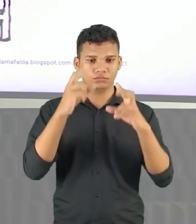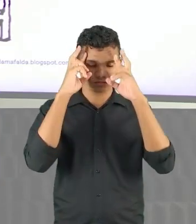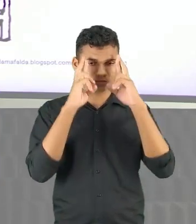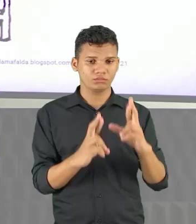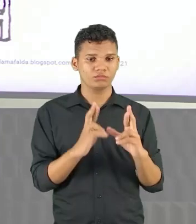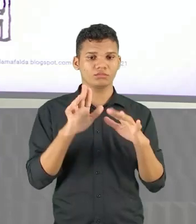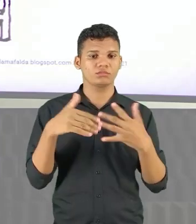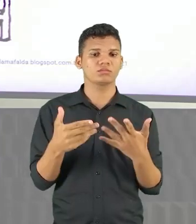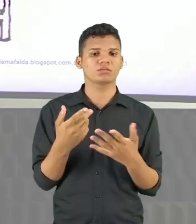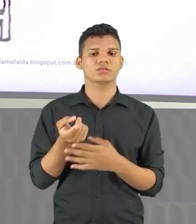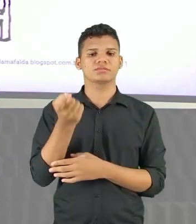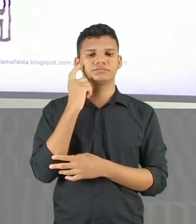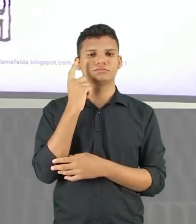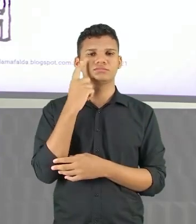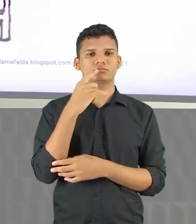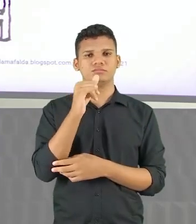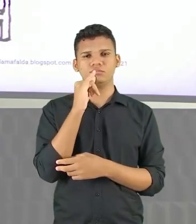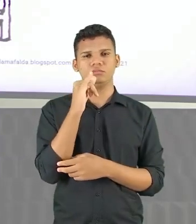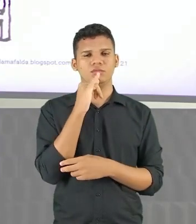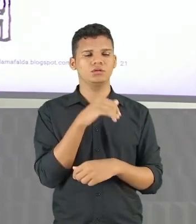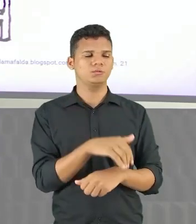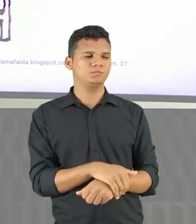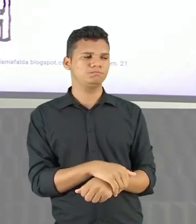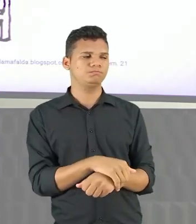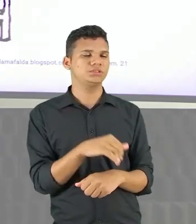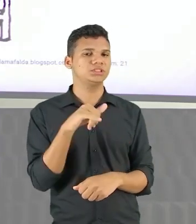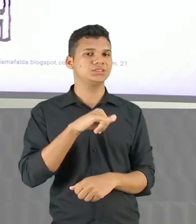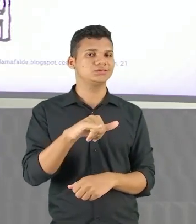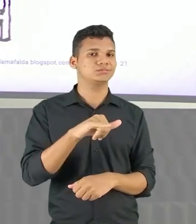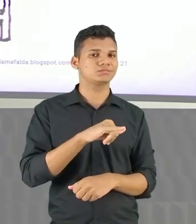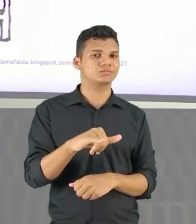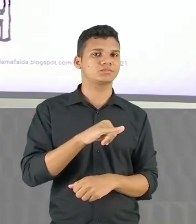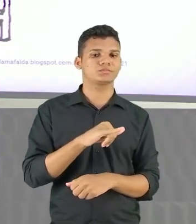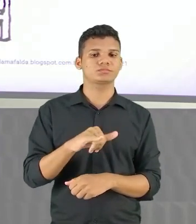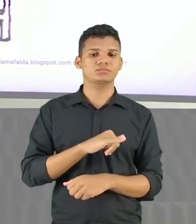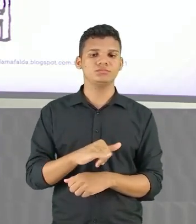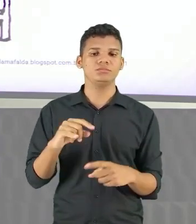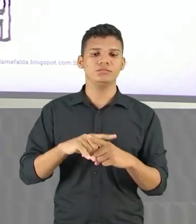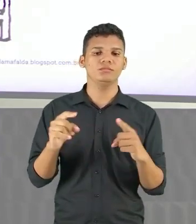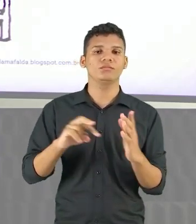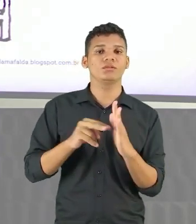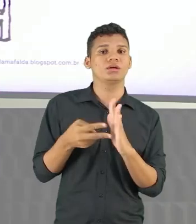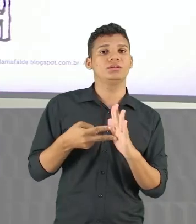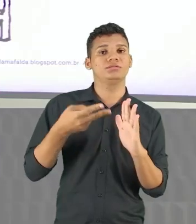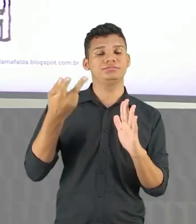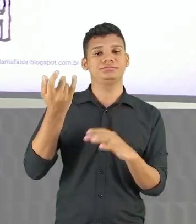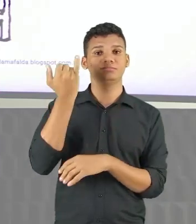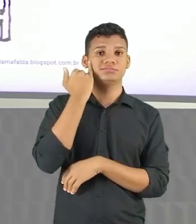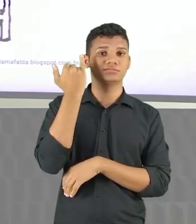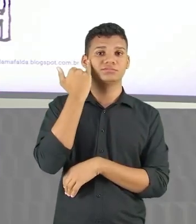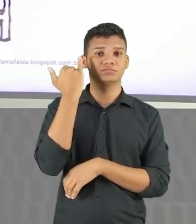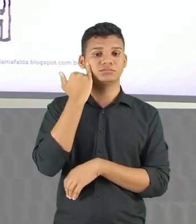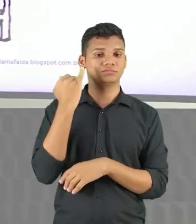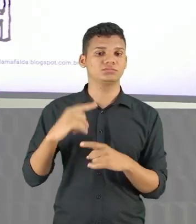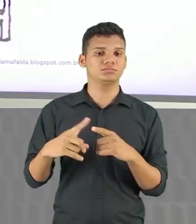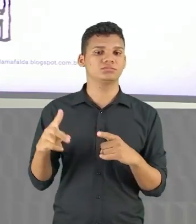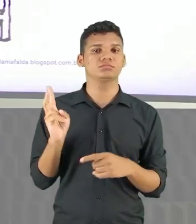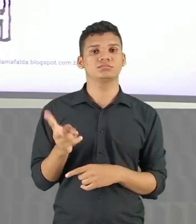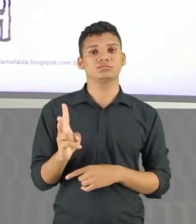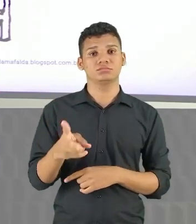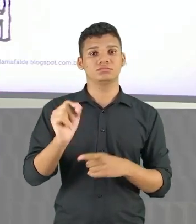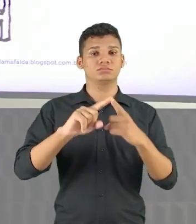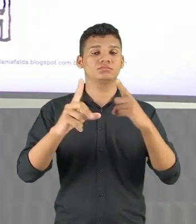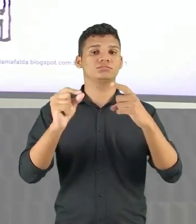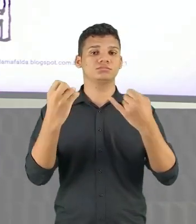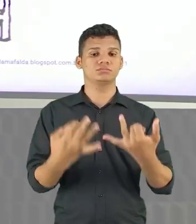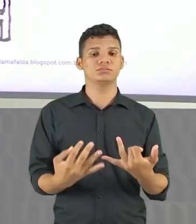aí ele continua fazendo aquele gesto de que está descansando, sinalizando esse estado aí relacionado com a preguiça, né? Então ele continua por quê? Porque ele fala que